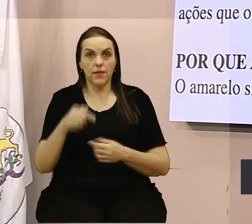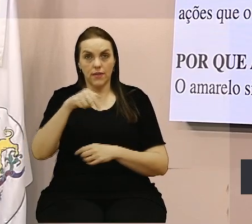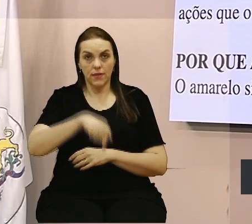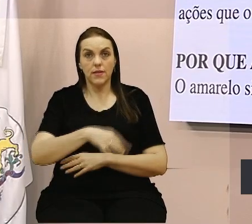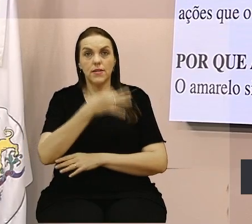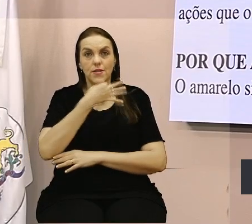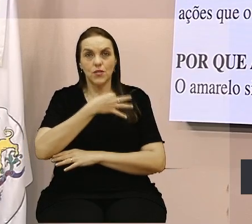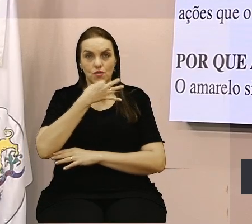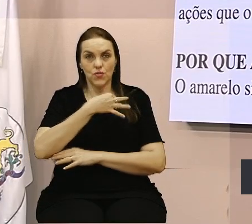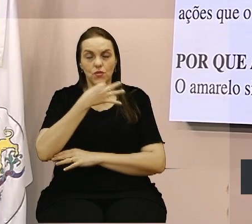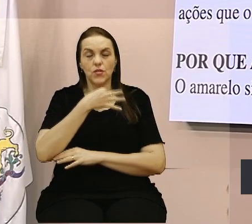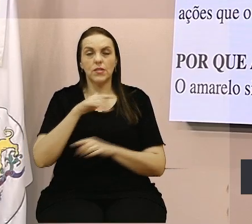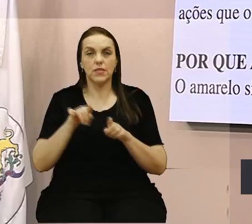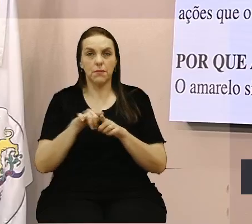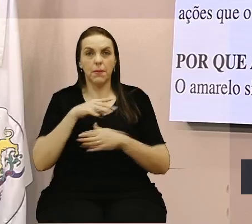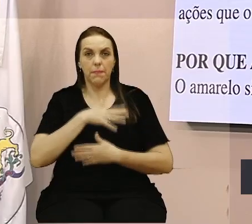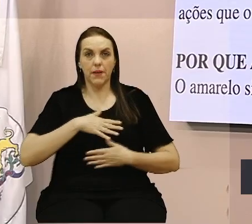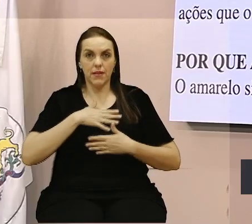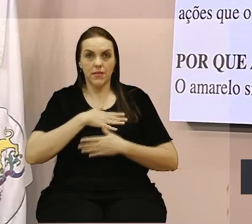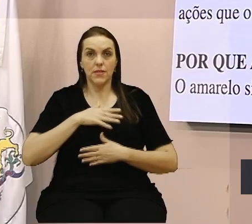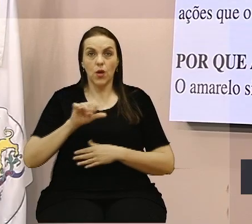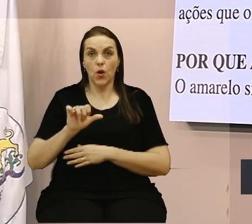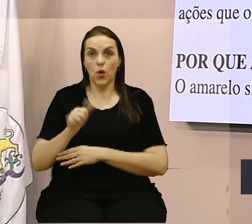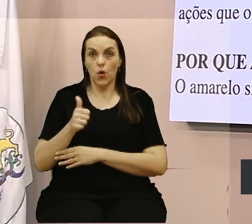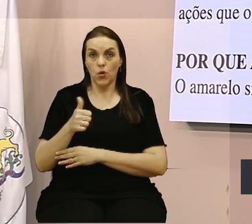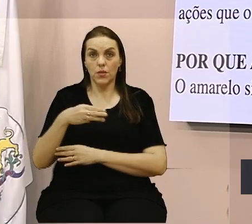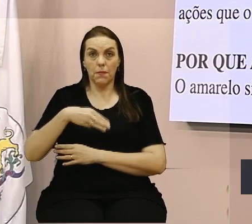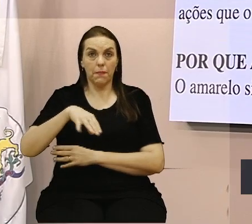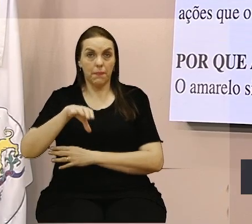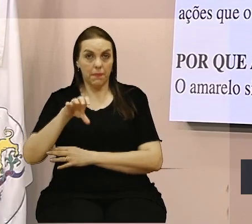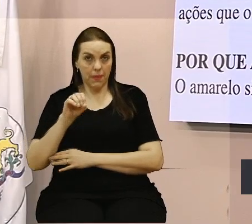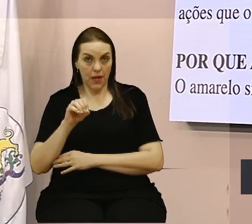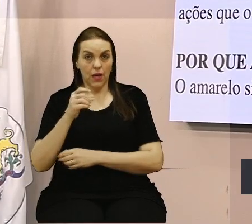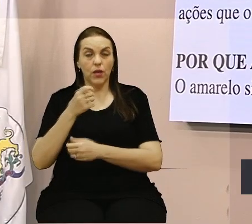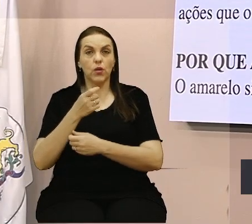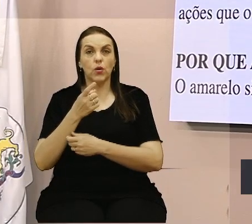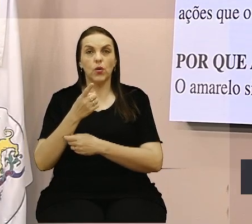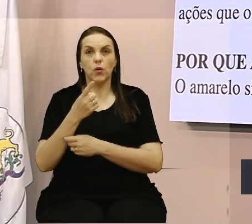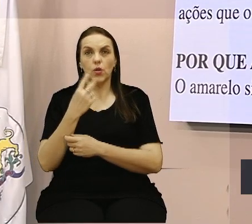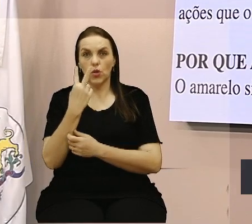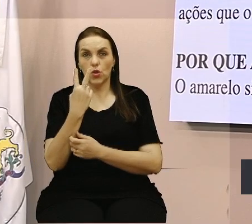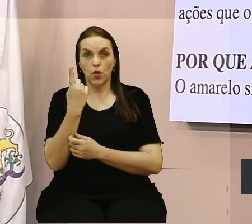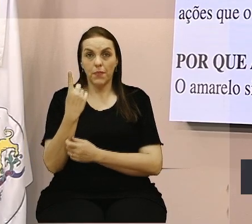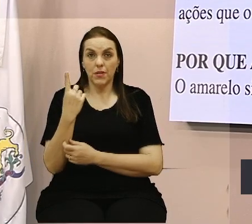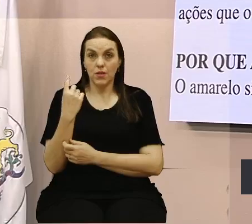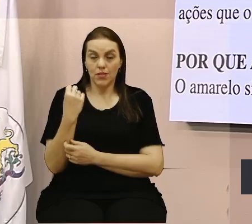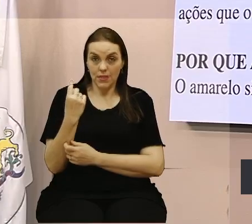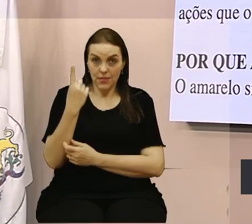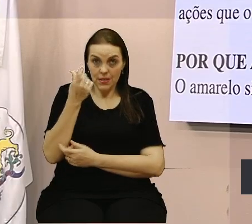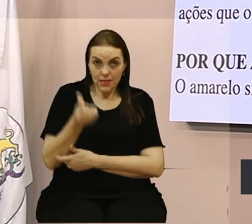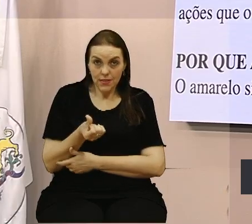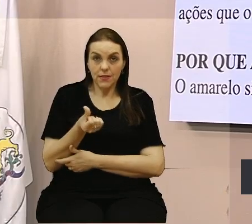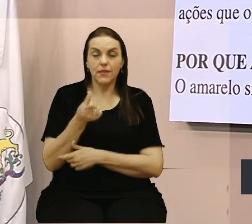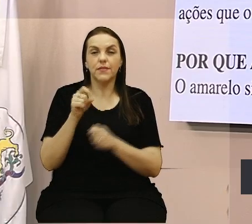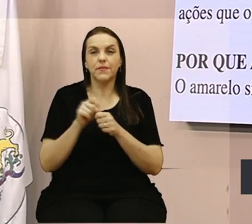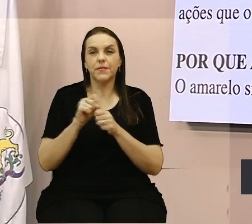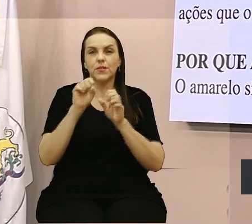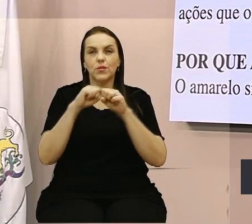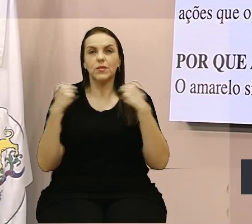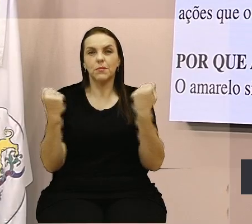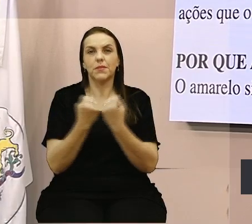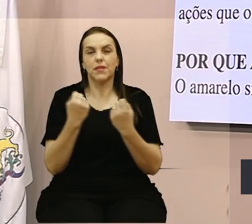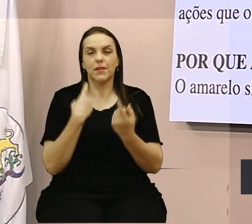tivemos o prazer, no dia 11 de maio também, só que em 2016, fazer o primeiro seminário de trânsito na nossa